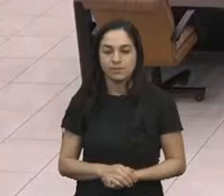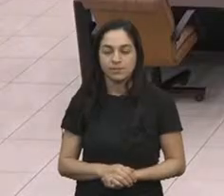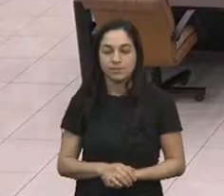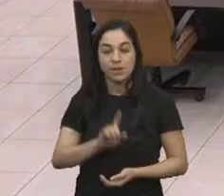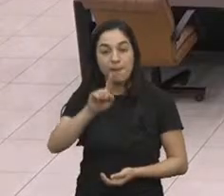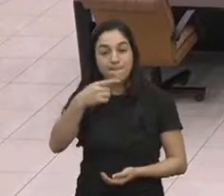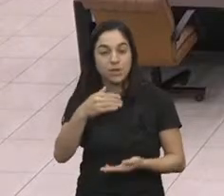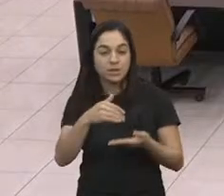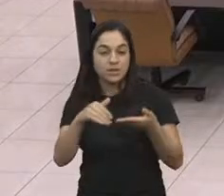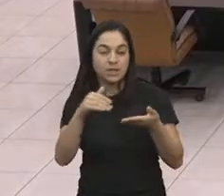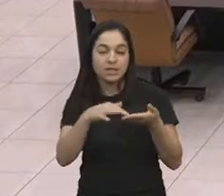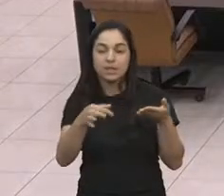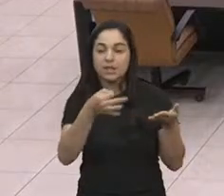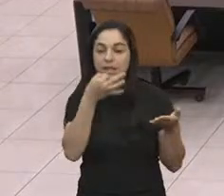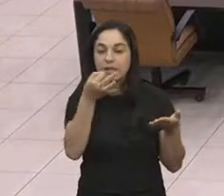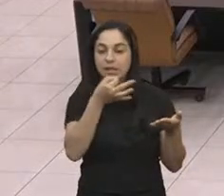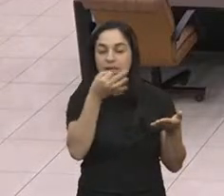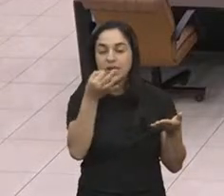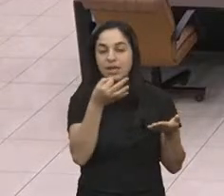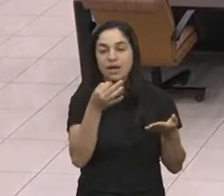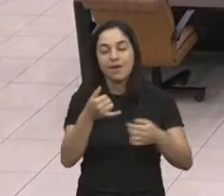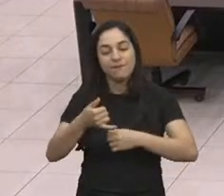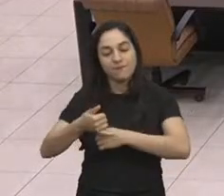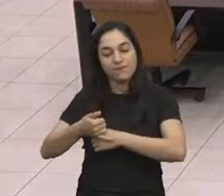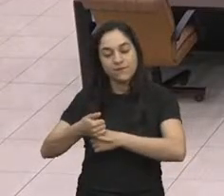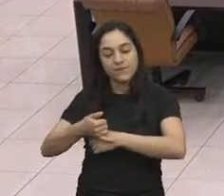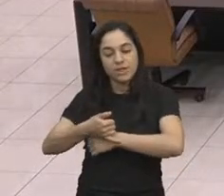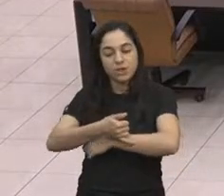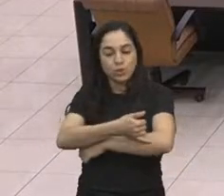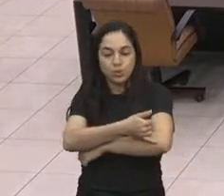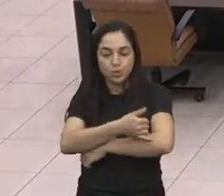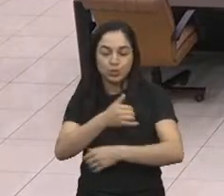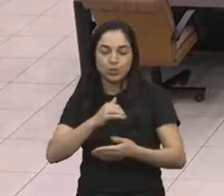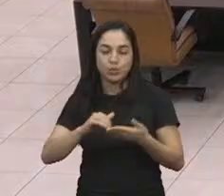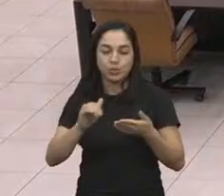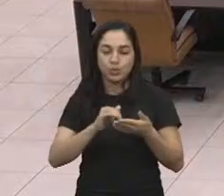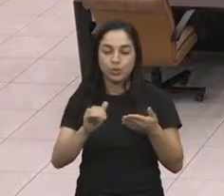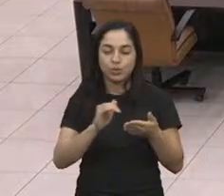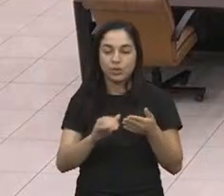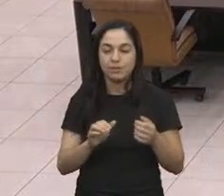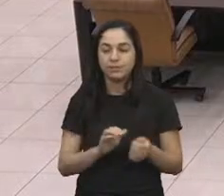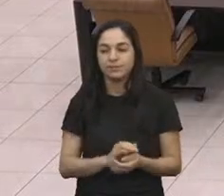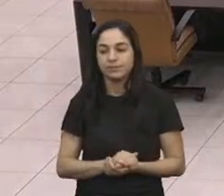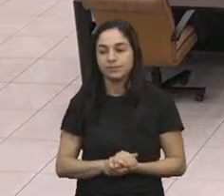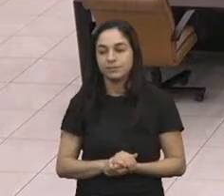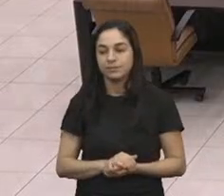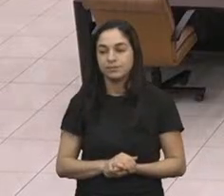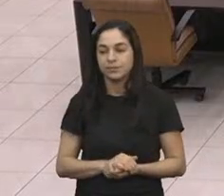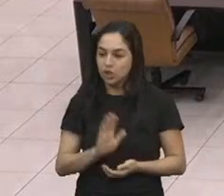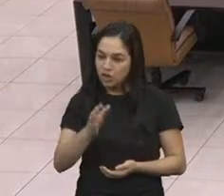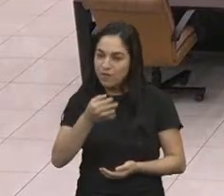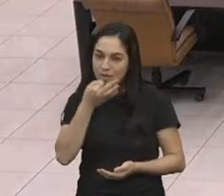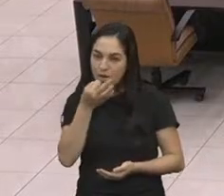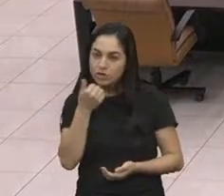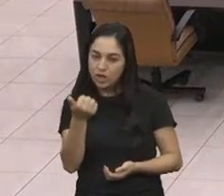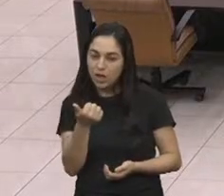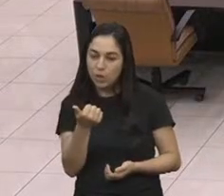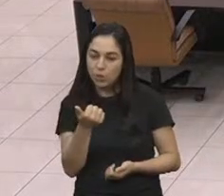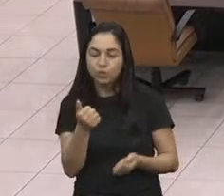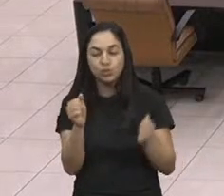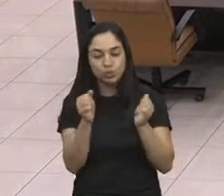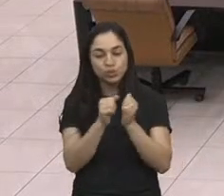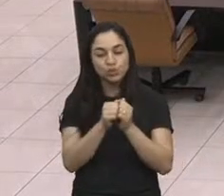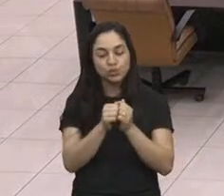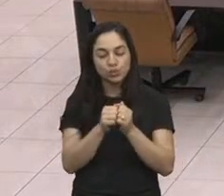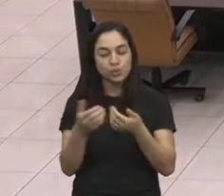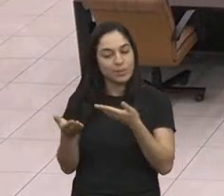Próxima secretaria, Secretaria de Infraestrutura e Zeladoria. Já falou? Falou junto, né?